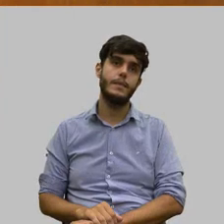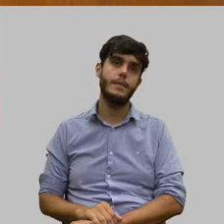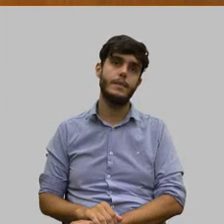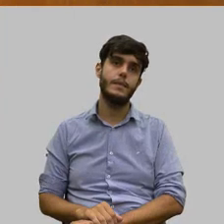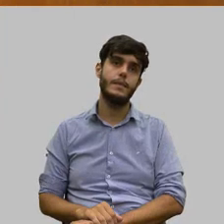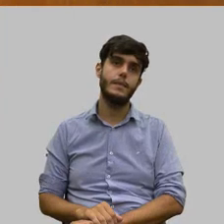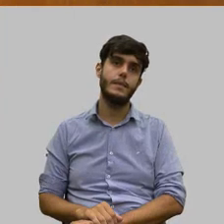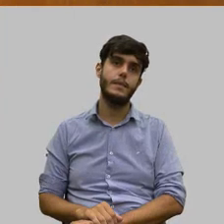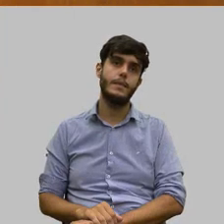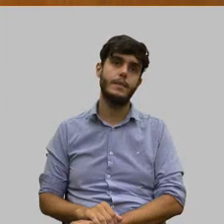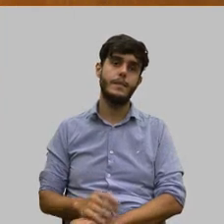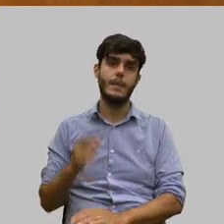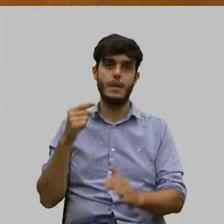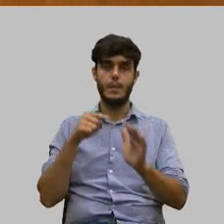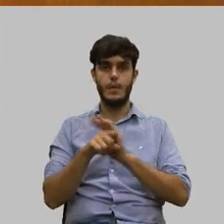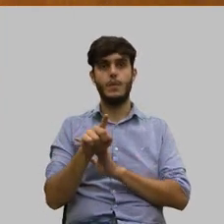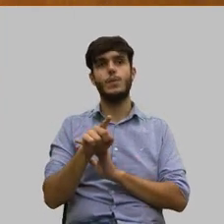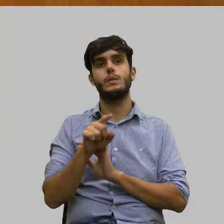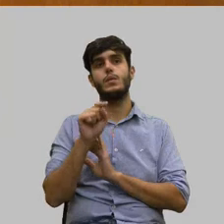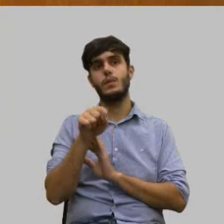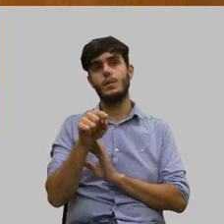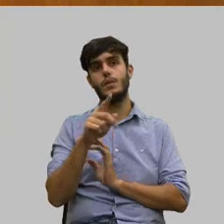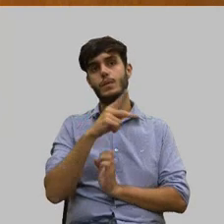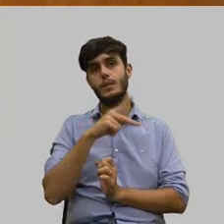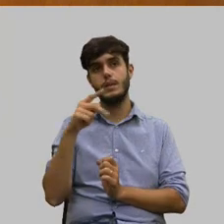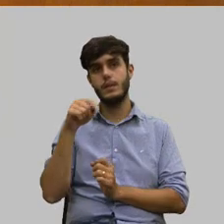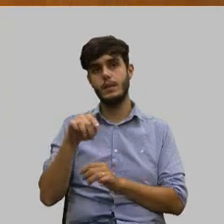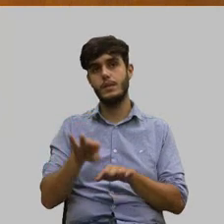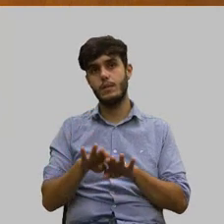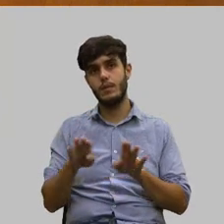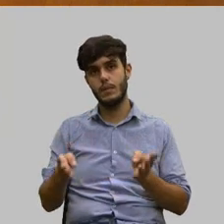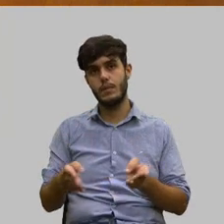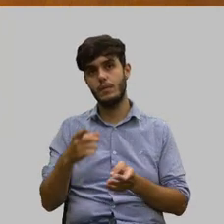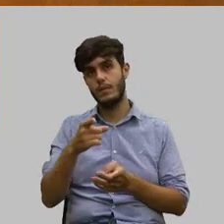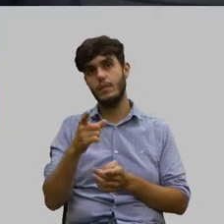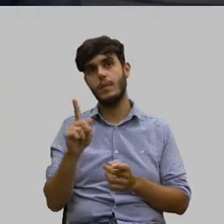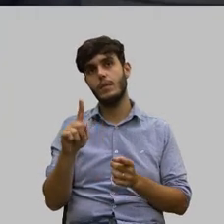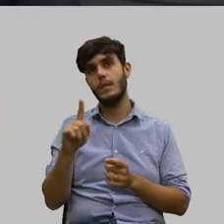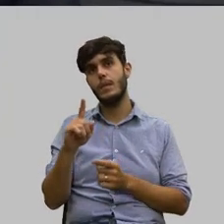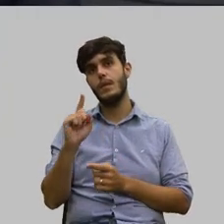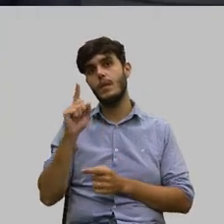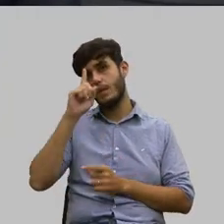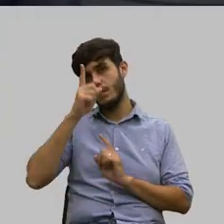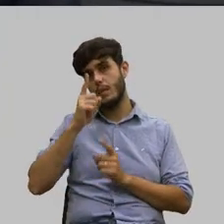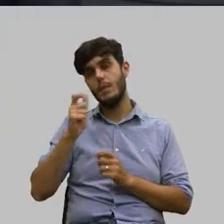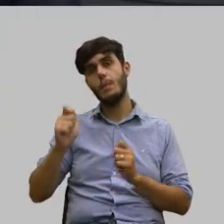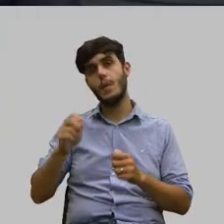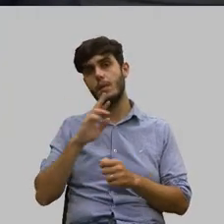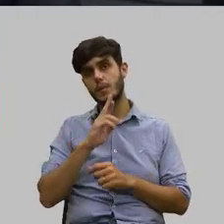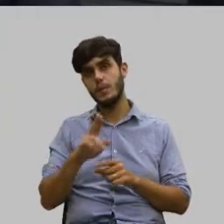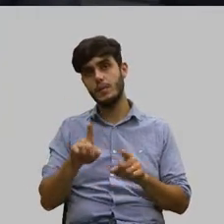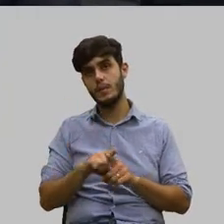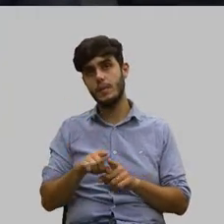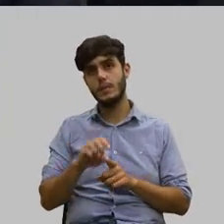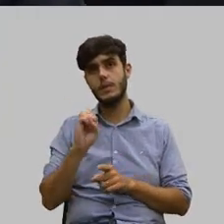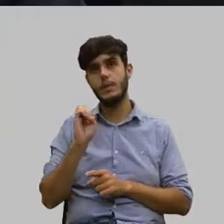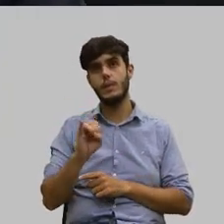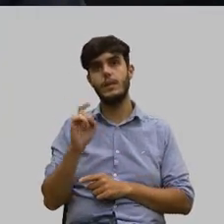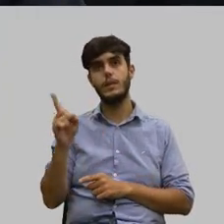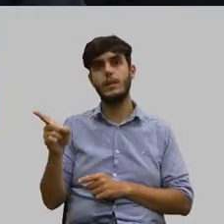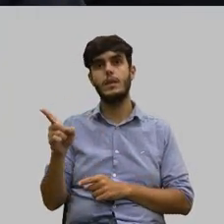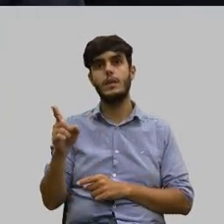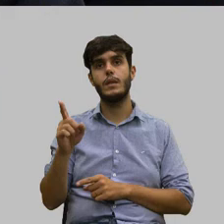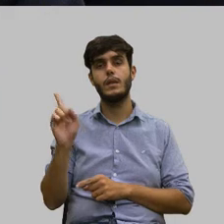Ok direcionado ao presidente da Comissão e por tabela o comandante pode pode responder F à vontade se o acordo de Mariana